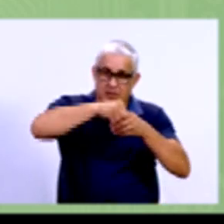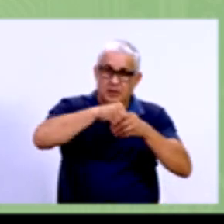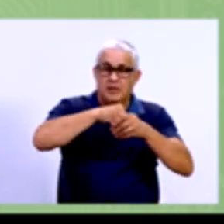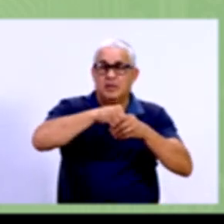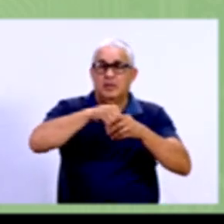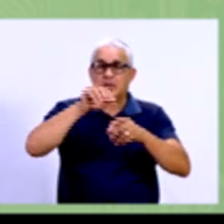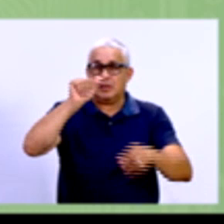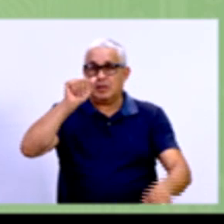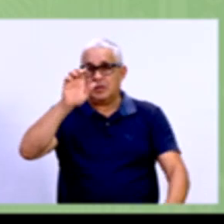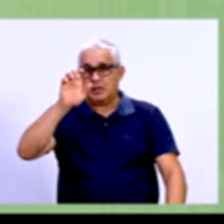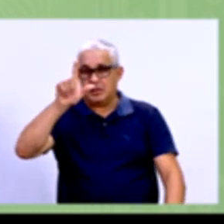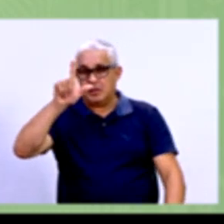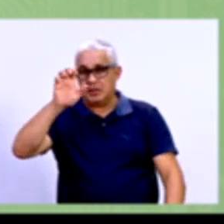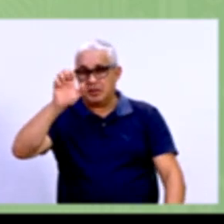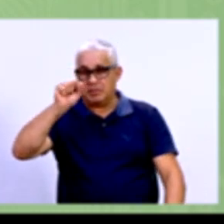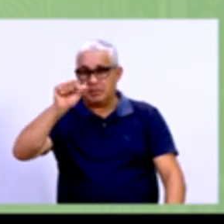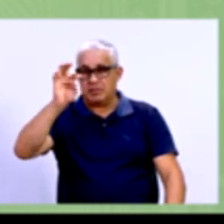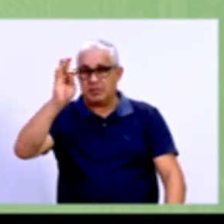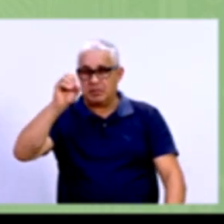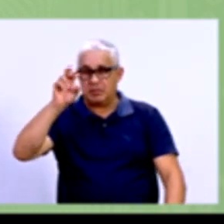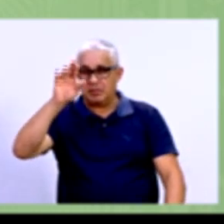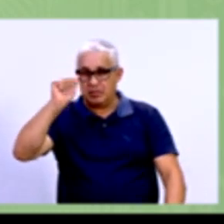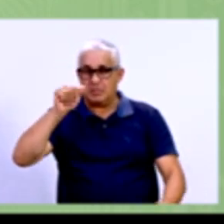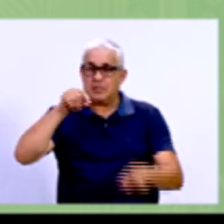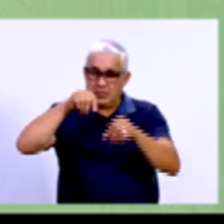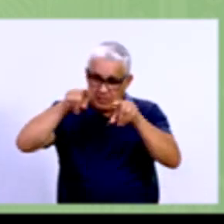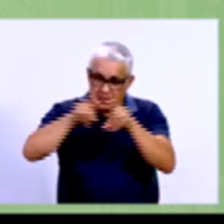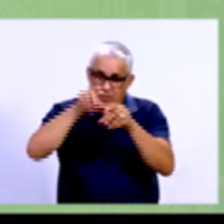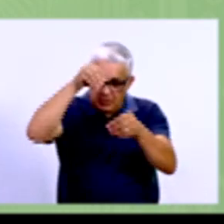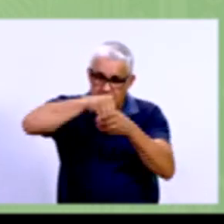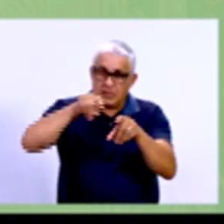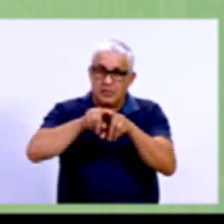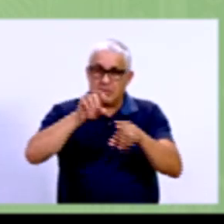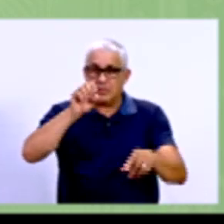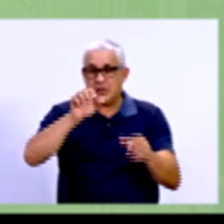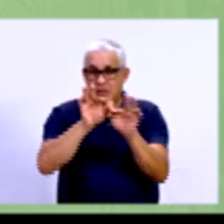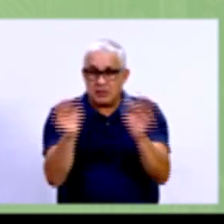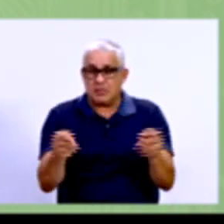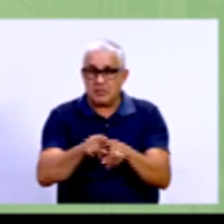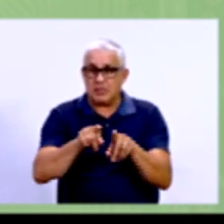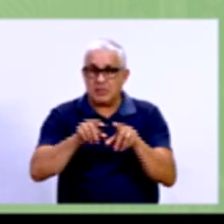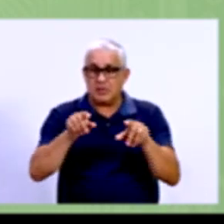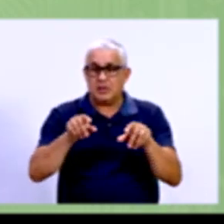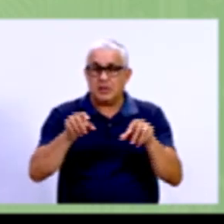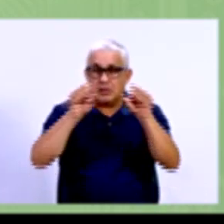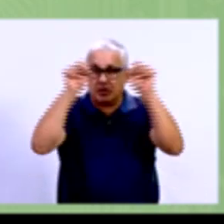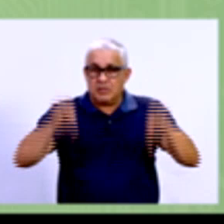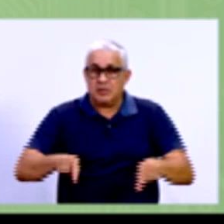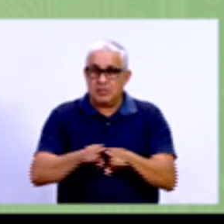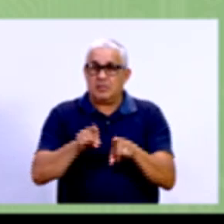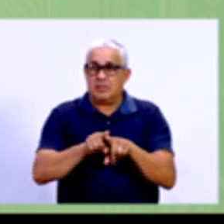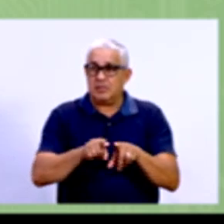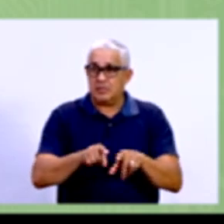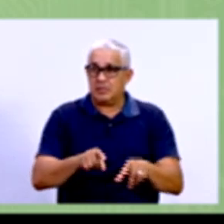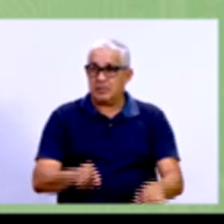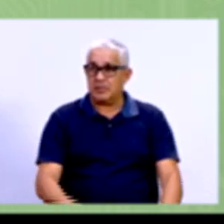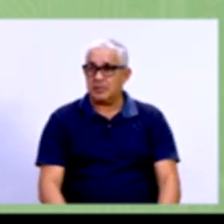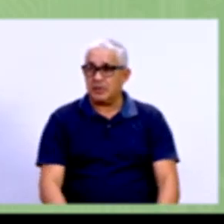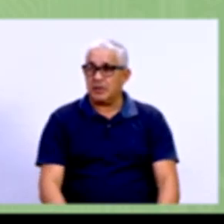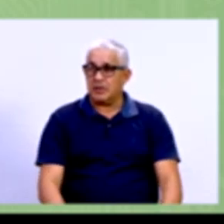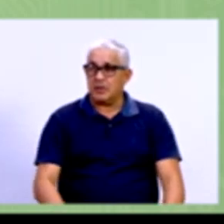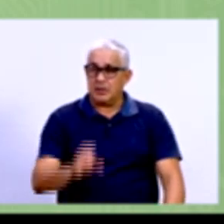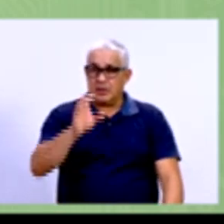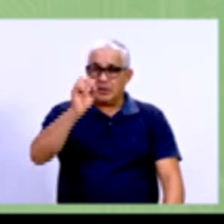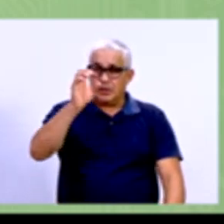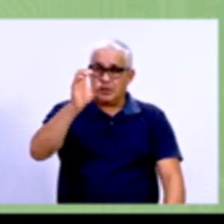aleatória a gente tem a simples, a sistemática, a estratificada ou por conglomerados. E a gente tem as